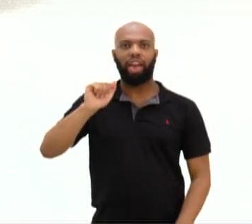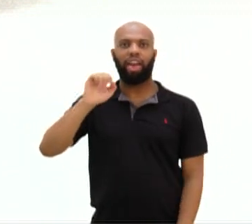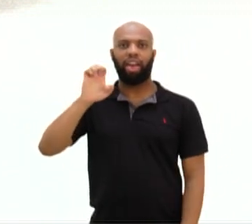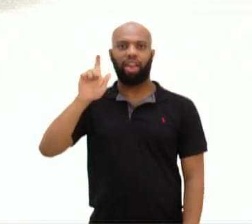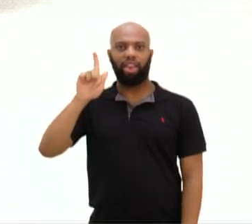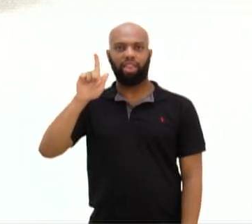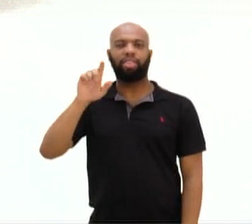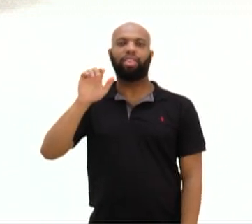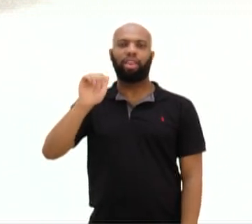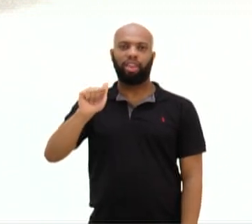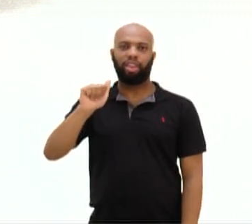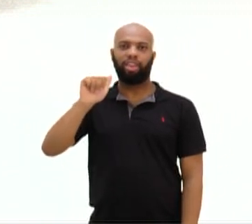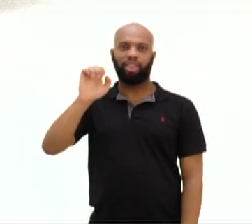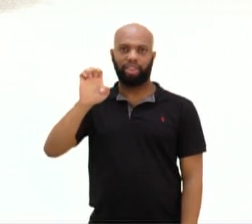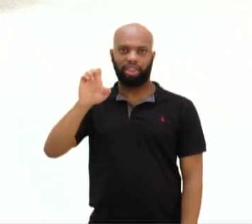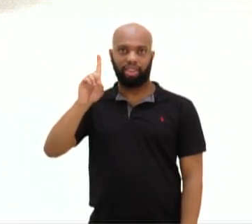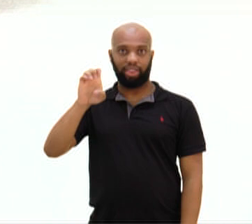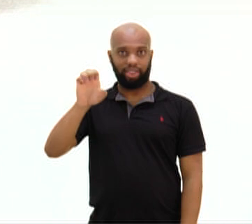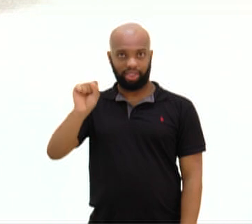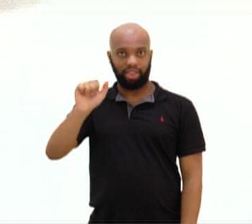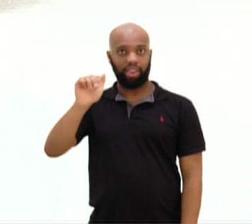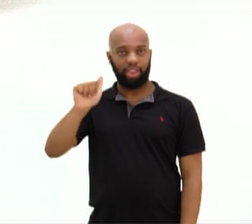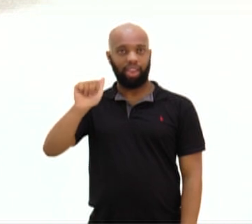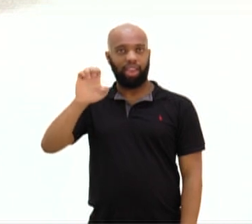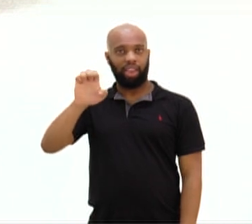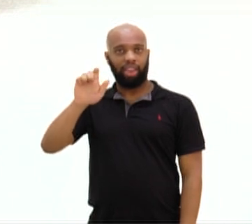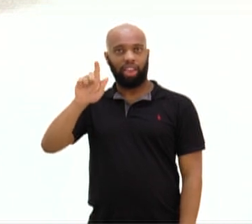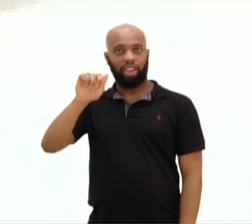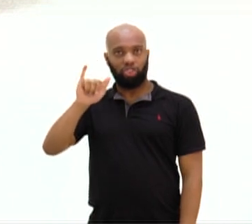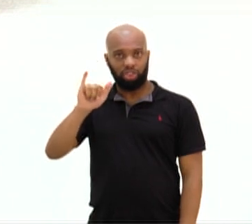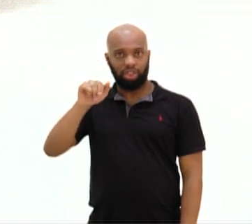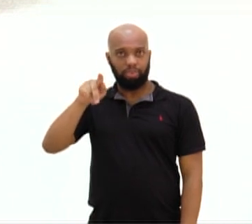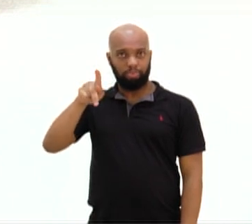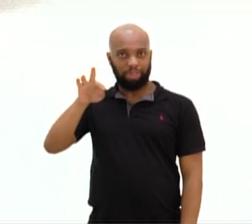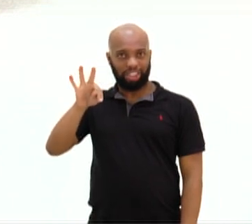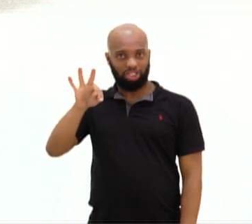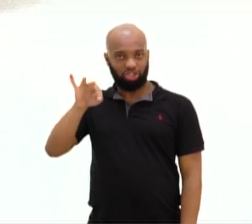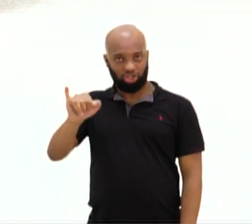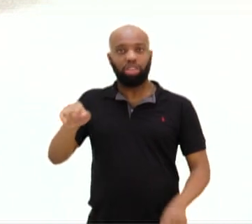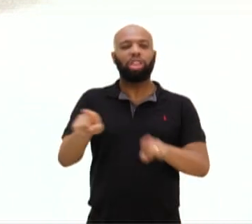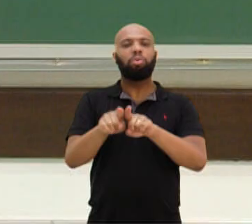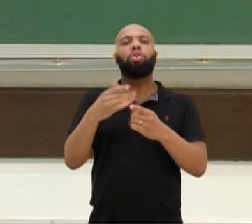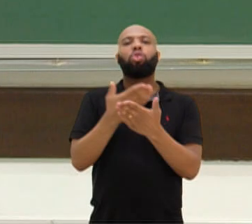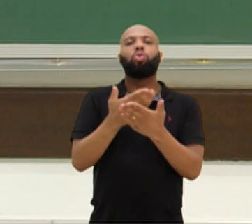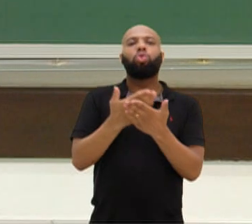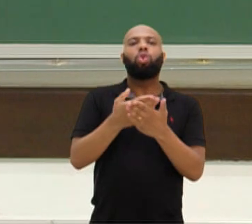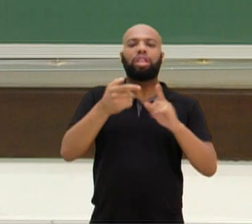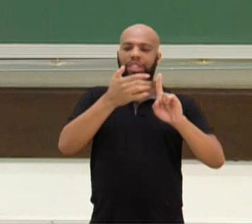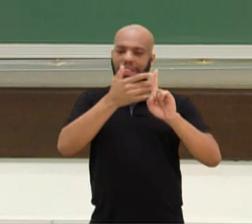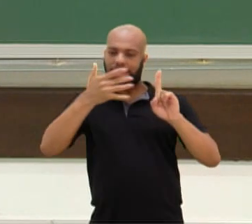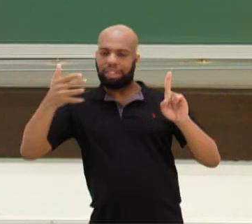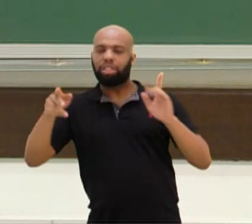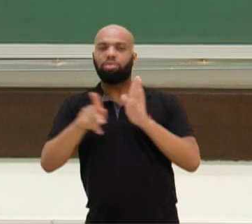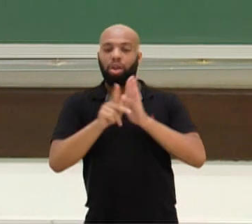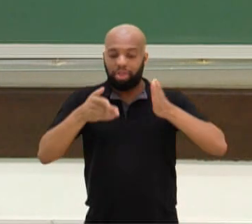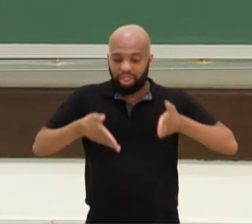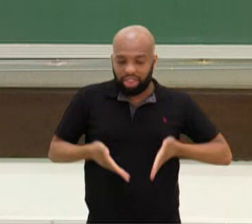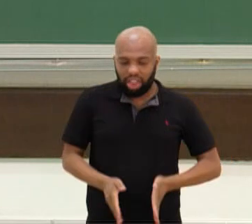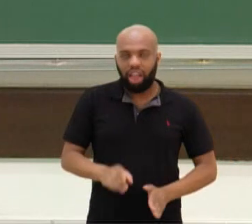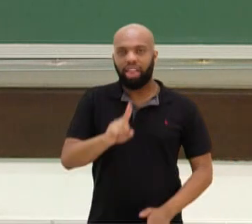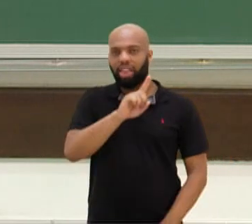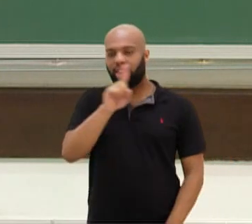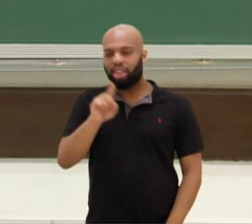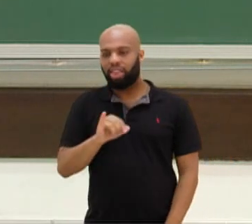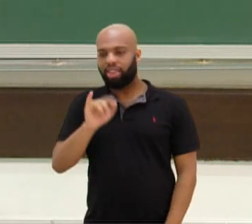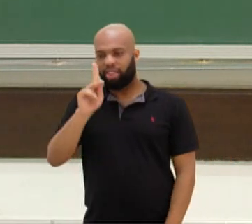Comparou com outras doenças, relembrou algumas coisas também. Falou da síndrome crônica do vírus Zika, né, que é um problema sério no Brasil